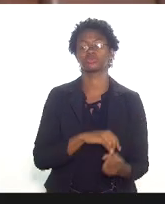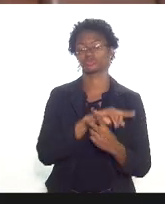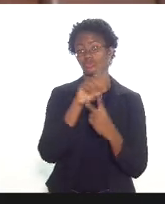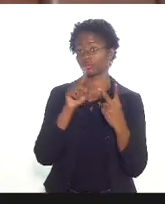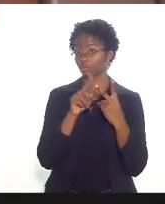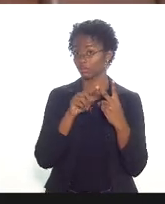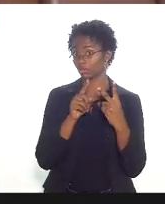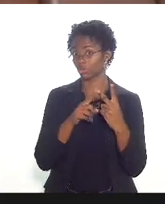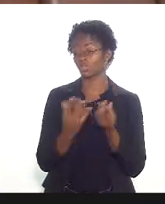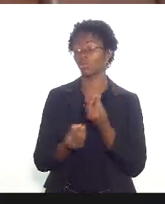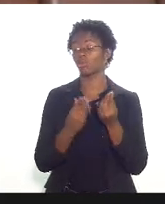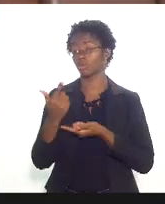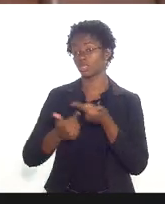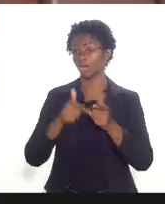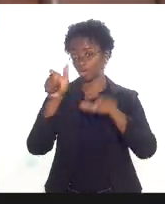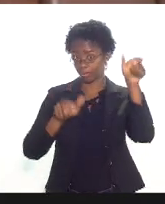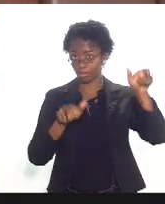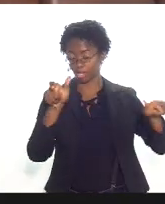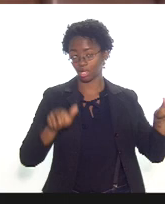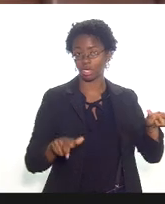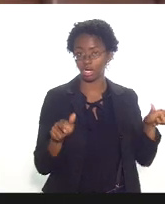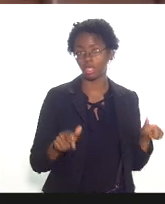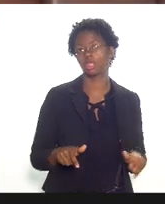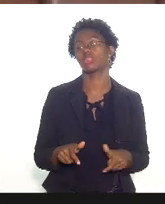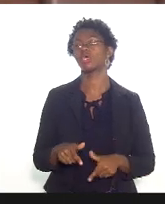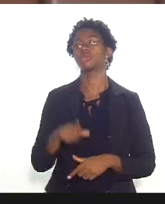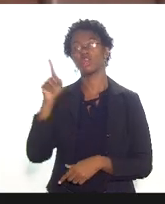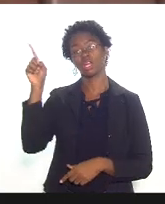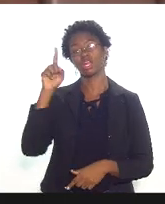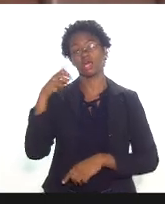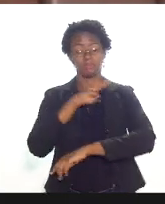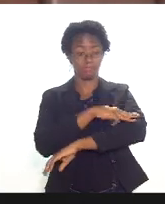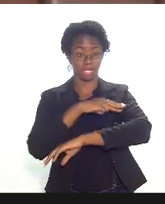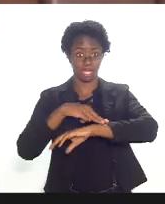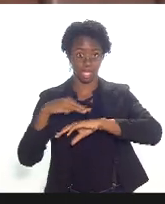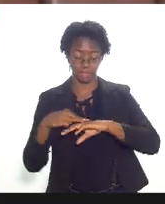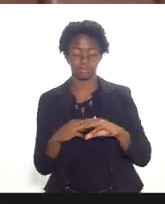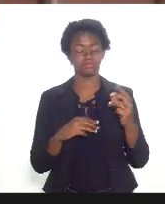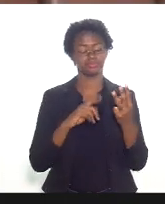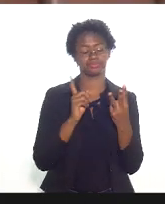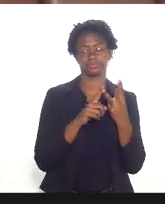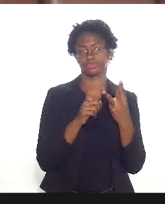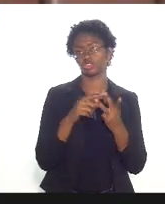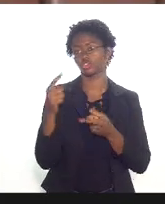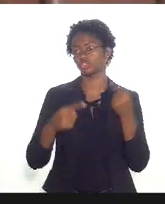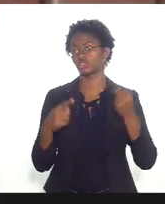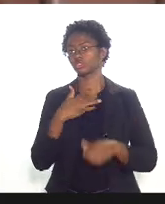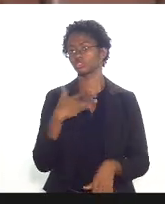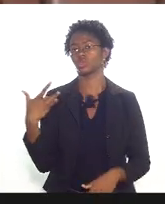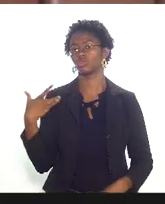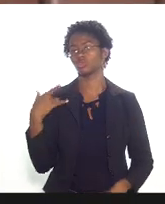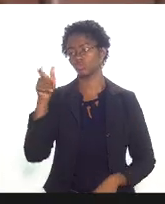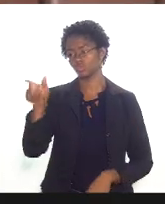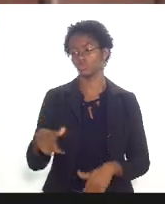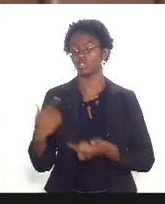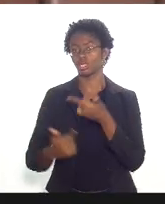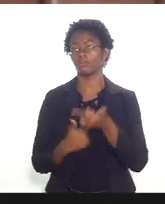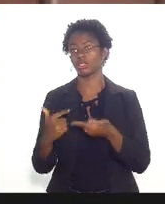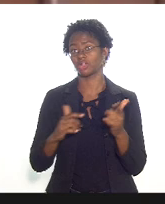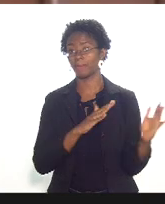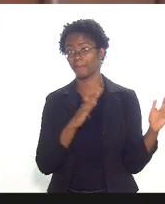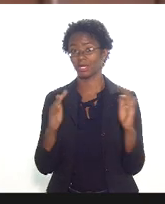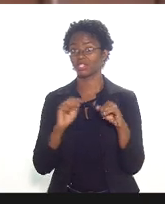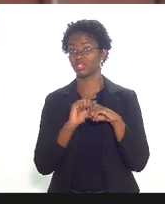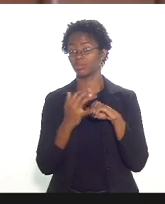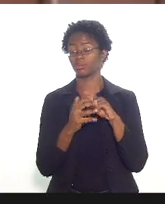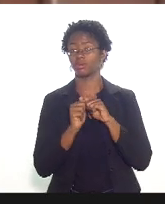das trabalhadoras e dos trabalhadores offshore no município de Macaé. Discussão da saúde do trabalhador em tempos de pandemia. A